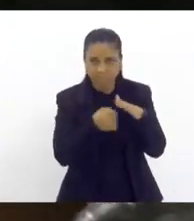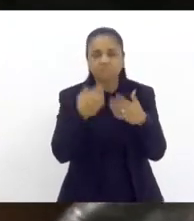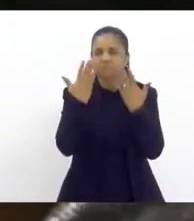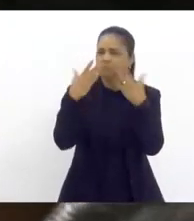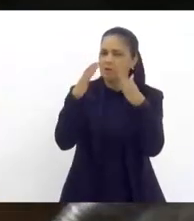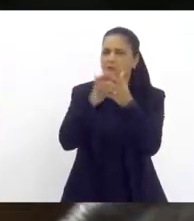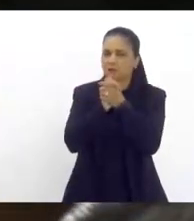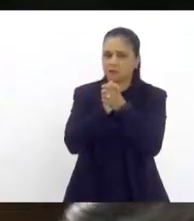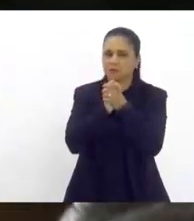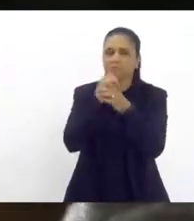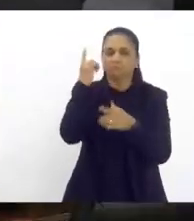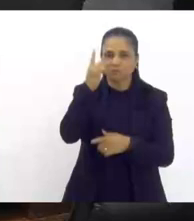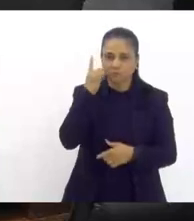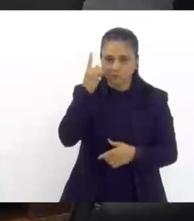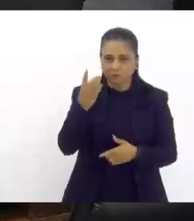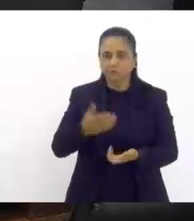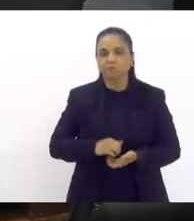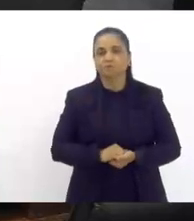deputada.